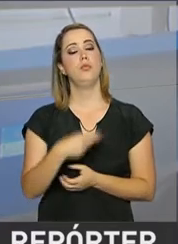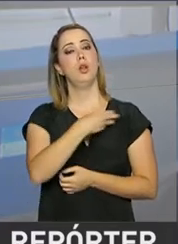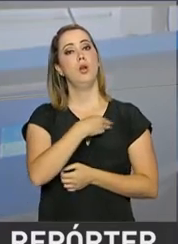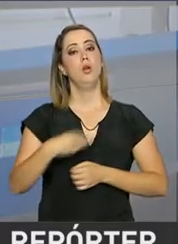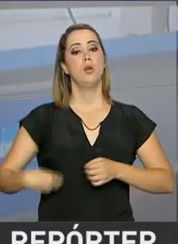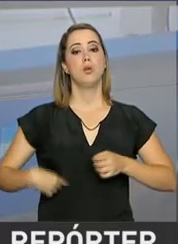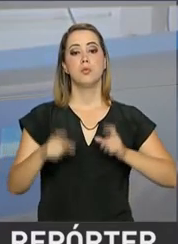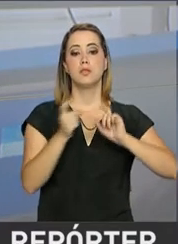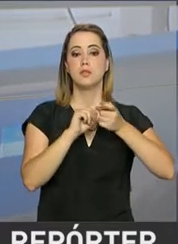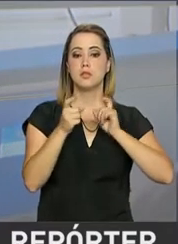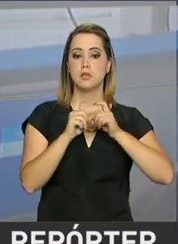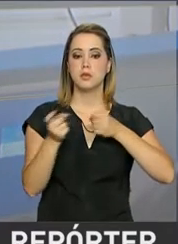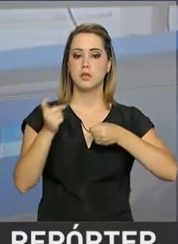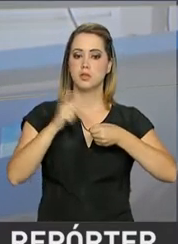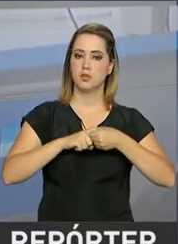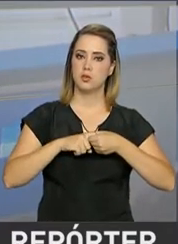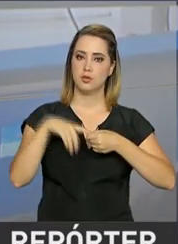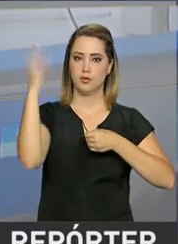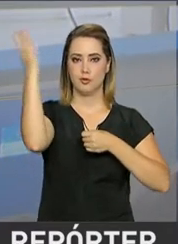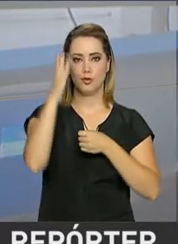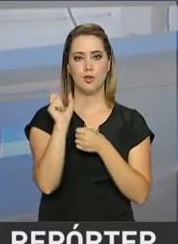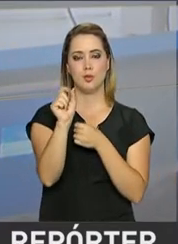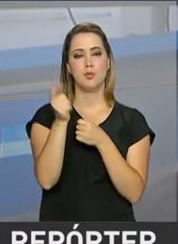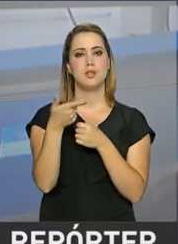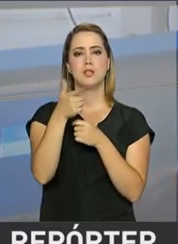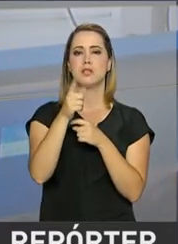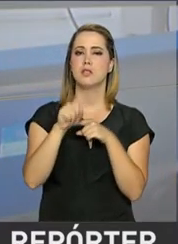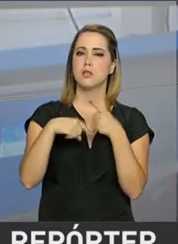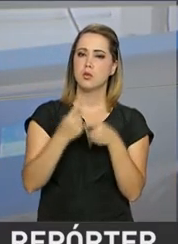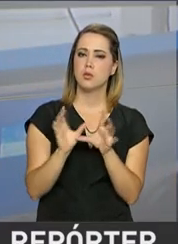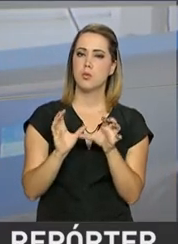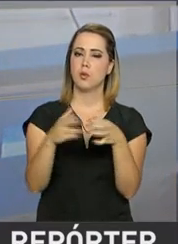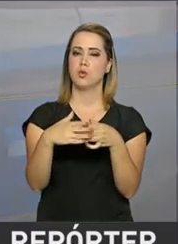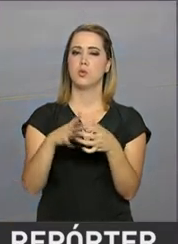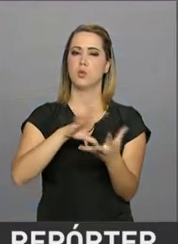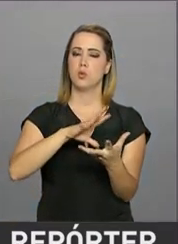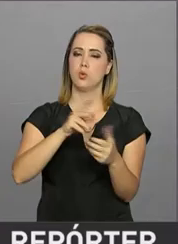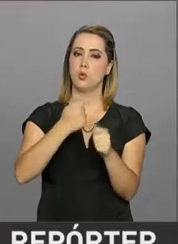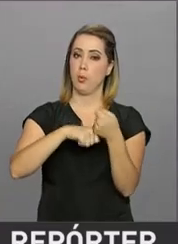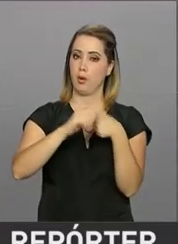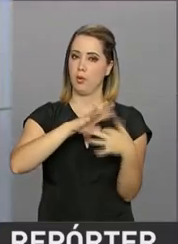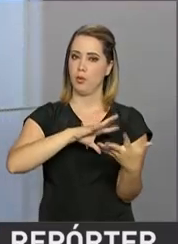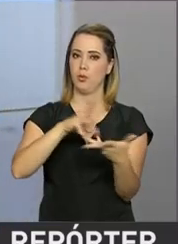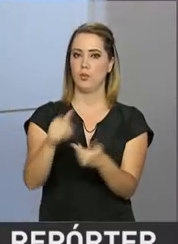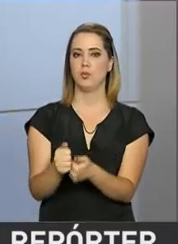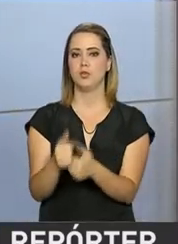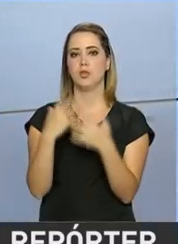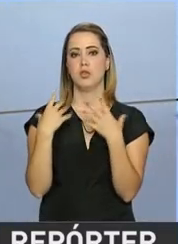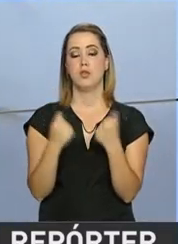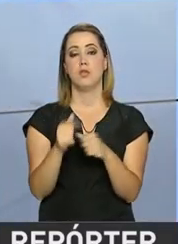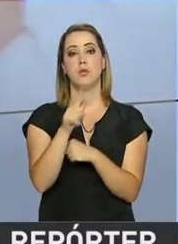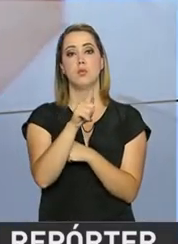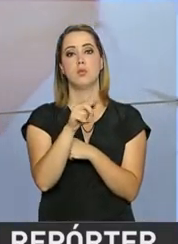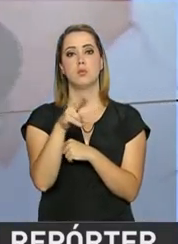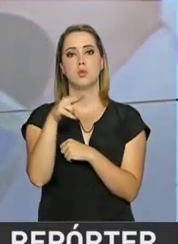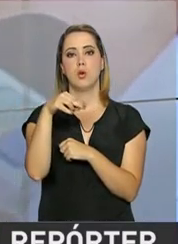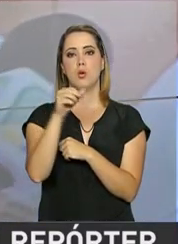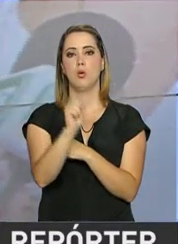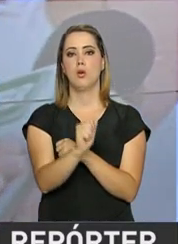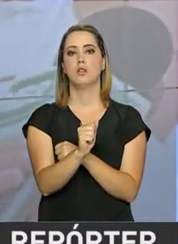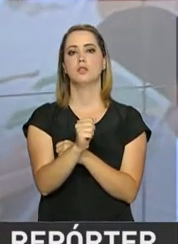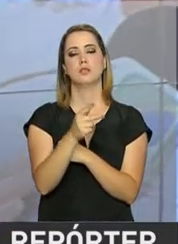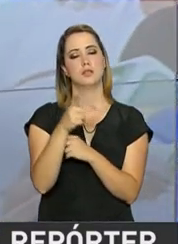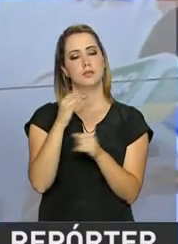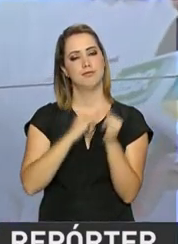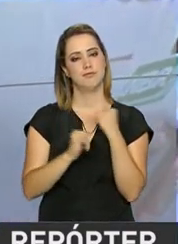de volta ao Brasil após participar do Fórum Econômico Mundial. Nós vamos conversar com a repórter Luana Karen, que traz mais informações para a gente